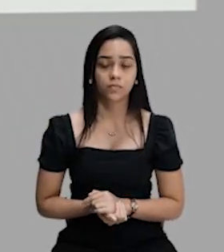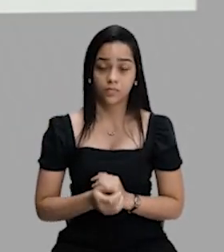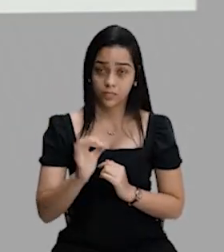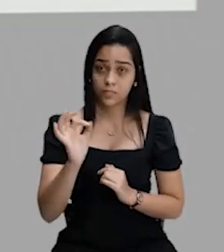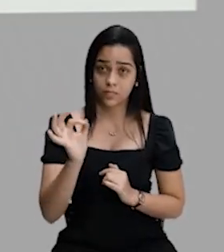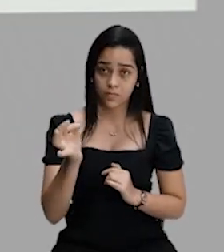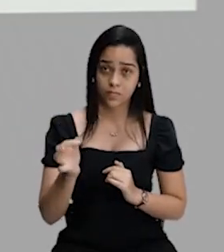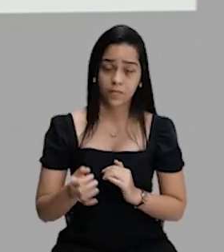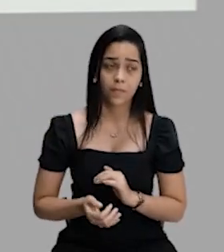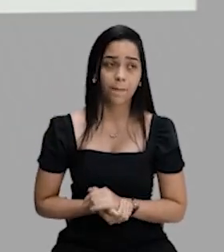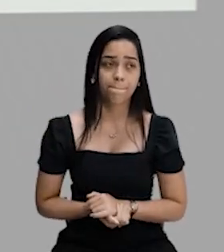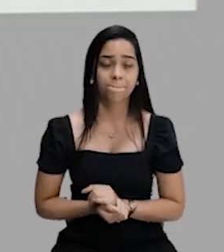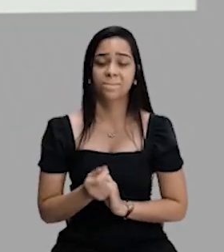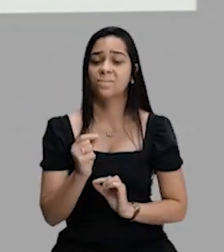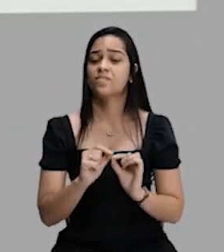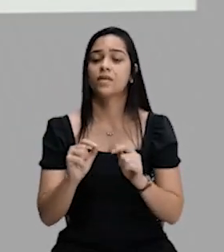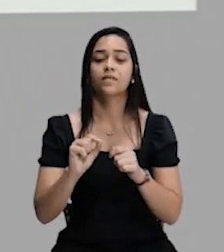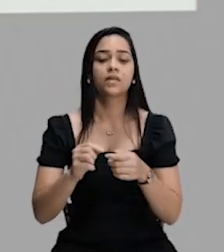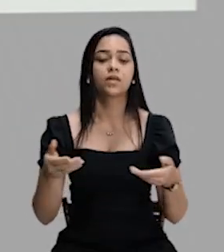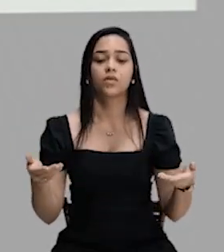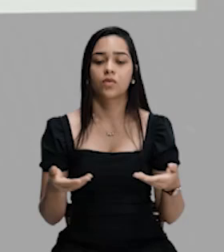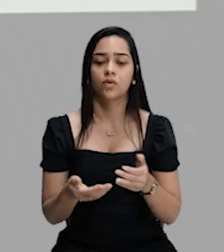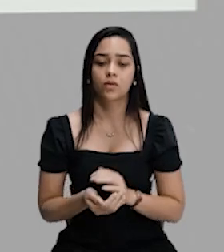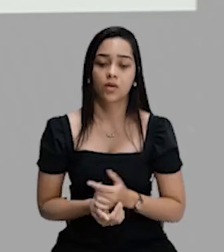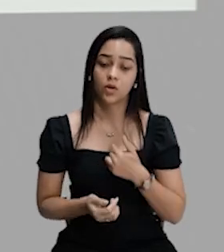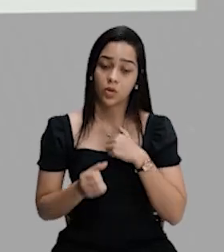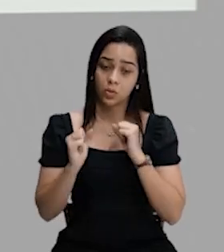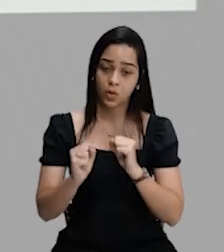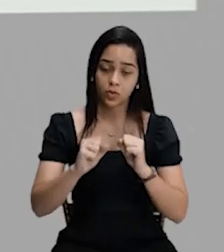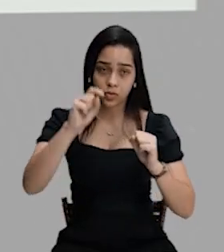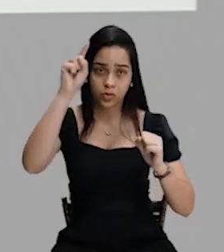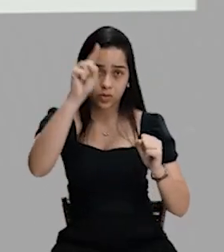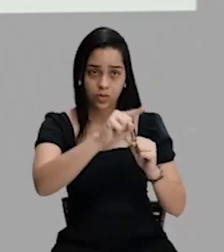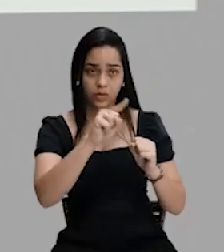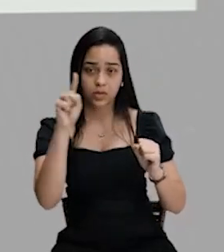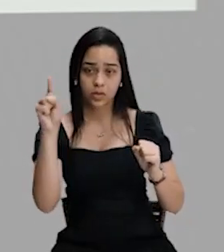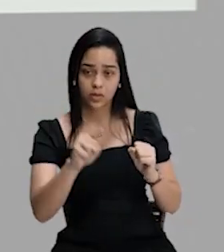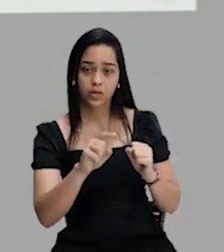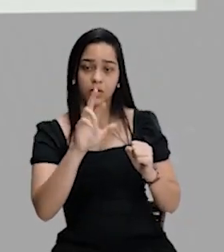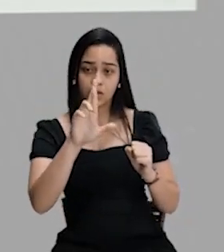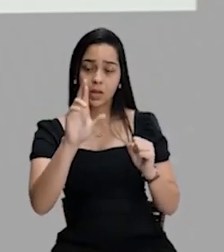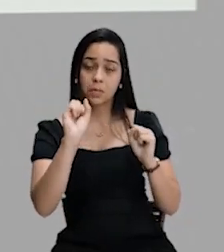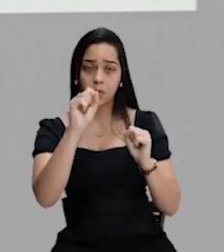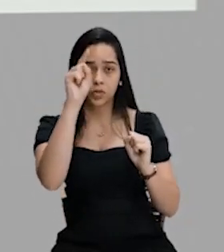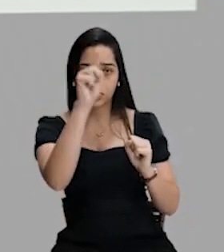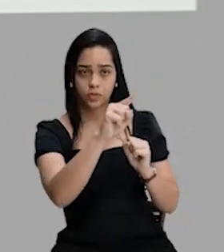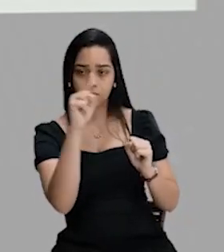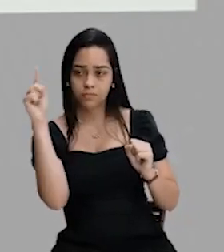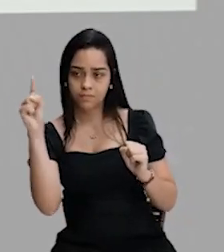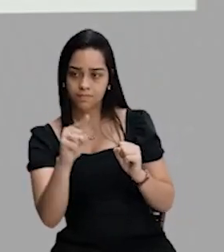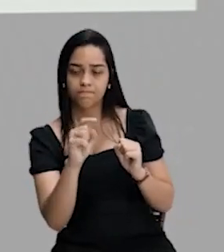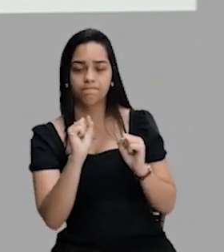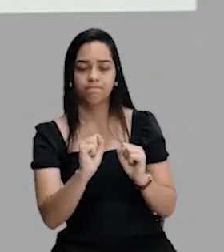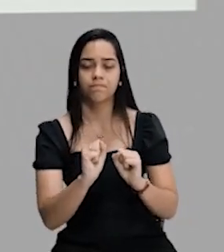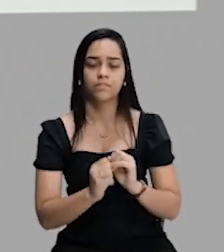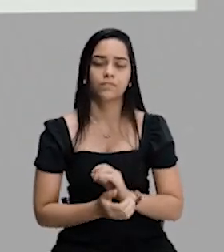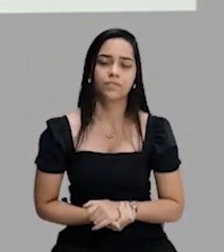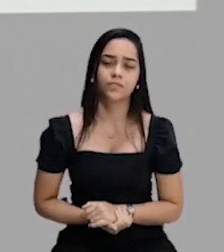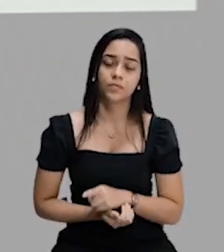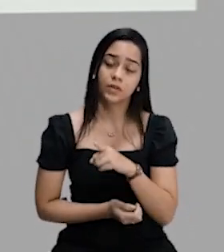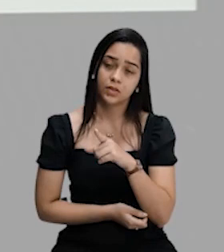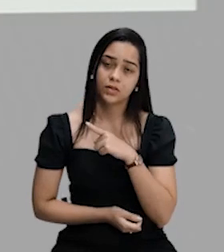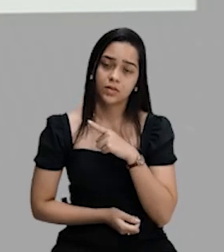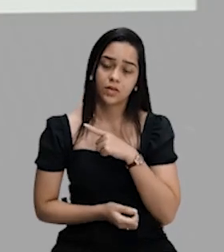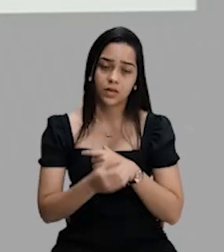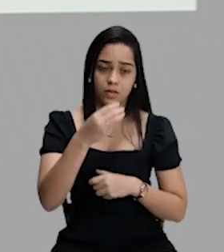certo e que que a gente vai fazer eu posso eliminar esse R com esse R aqui ó tá então você